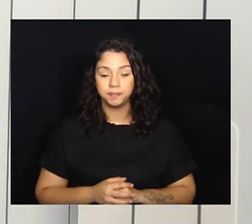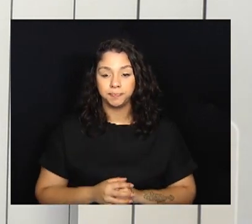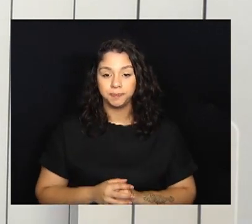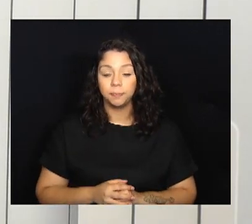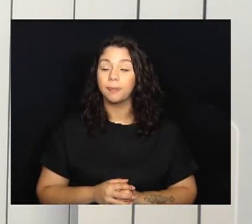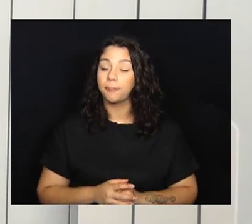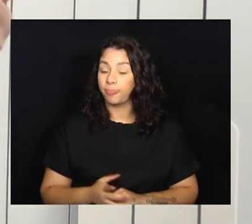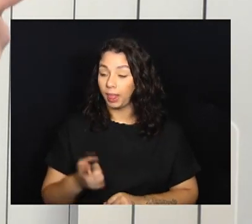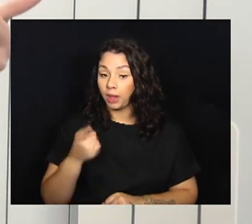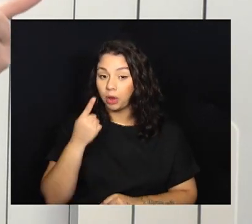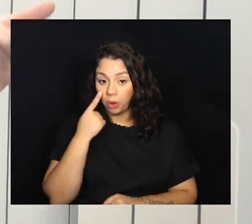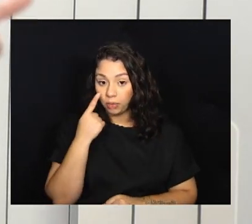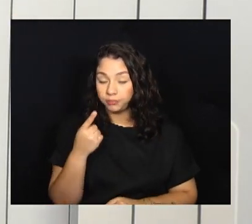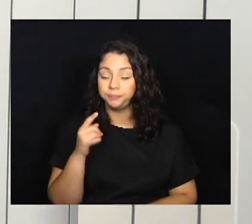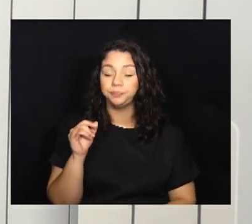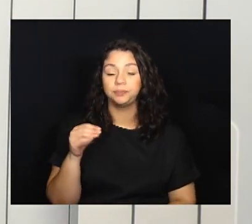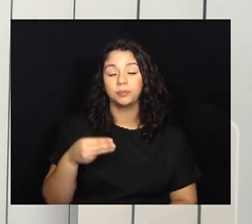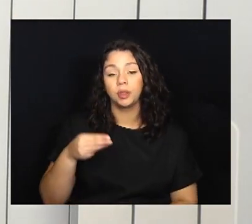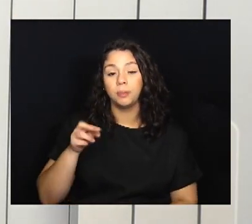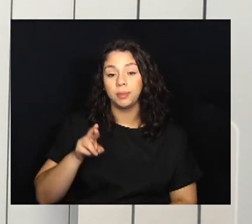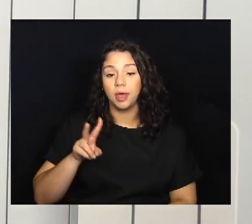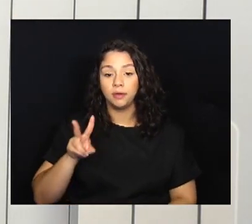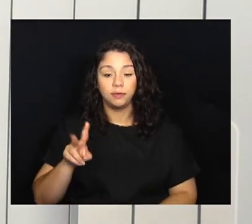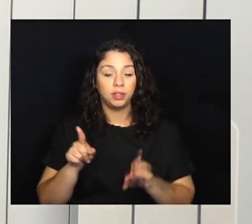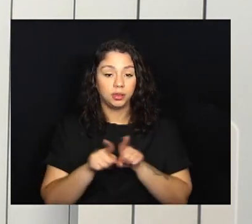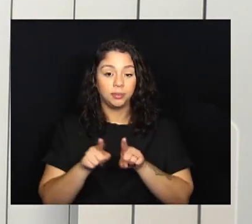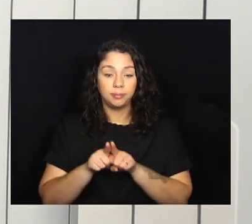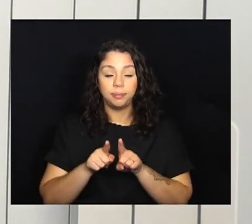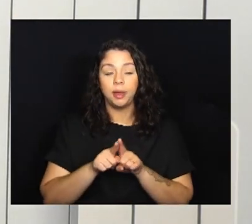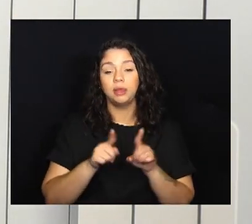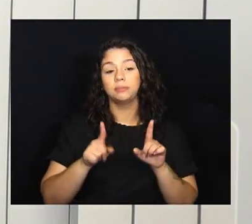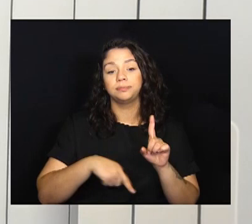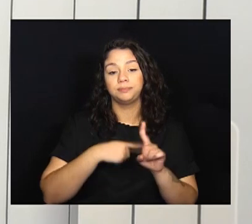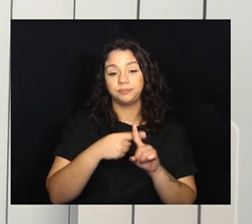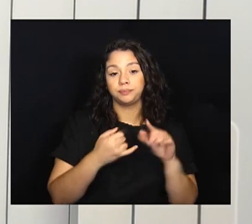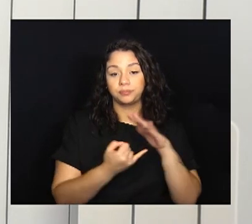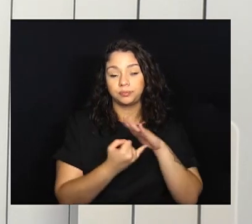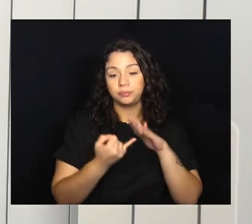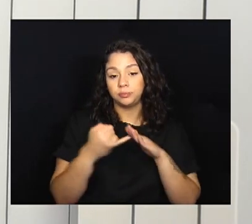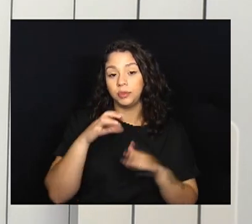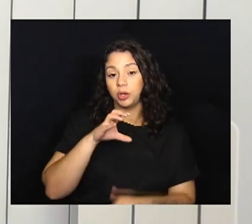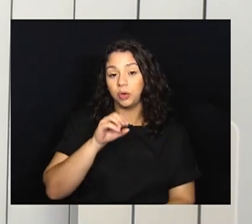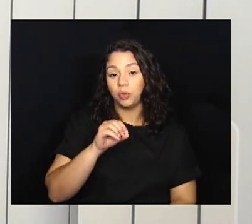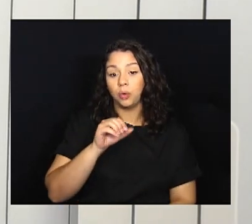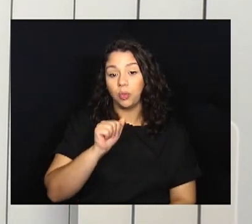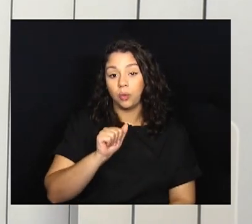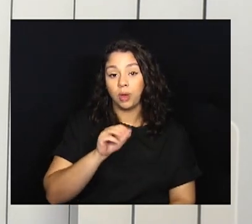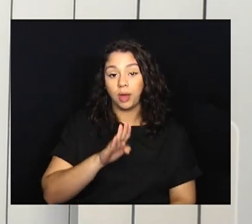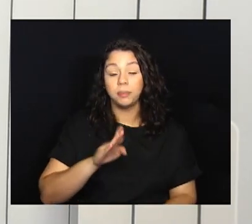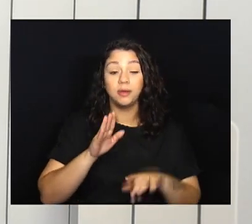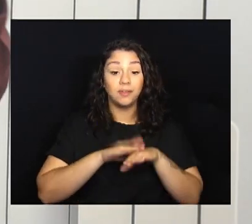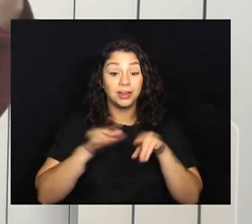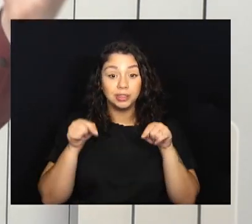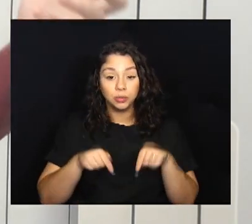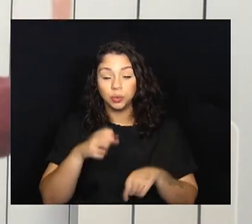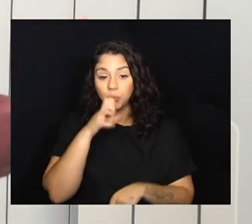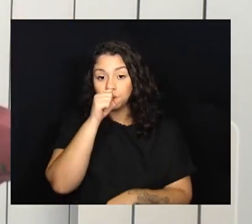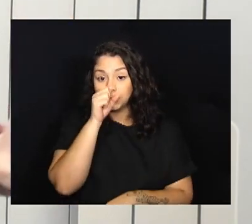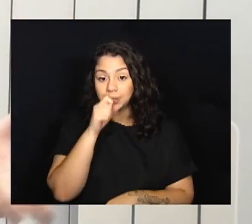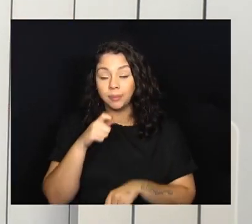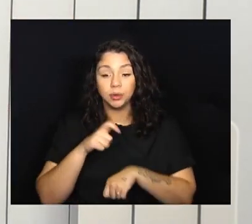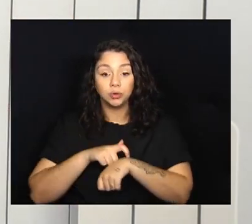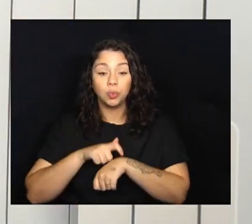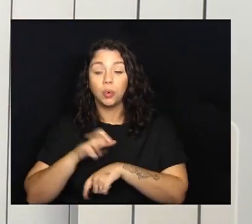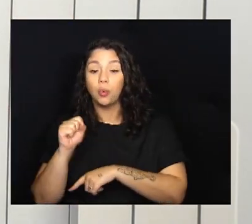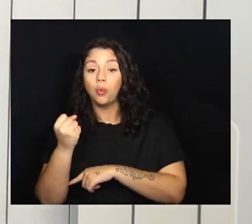E olha só, a MRV e a Coab Campinas realizam neste sábado, dia 19, das 8 horas